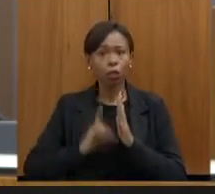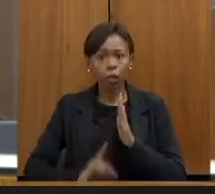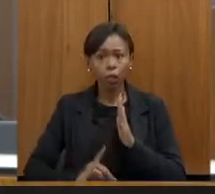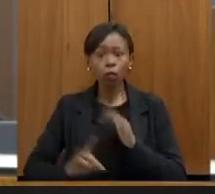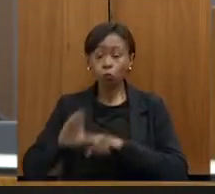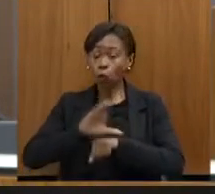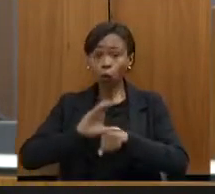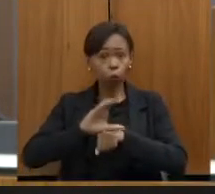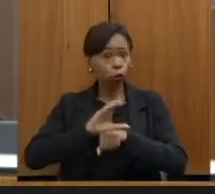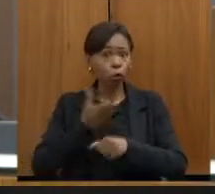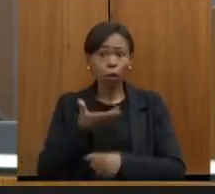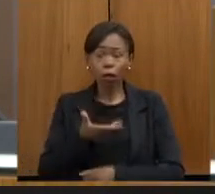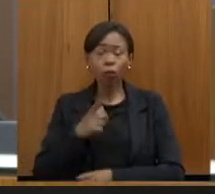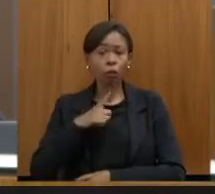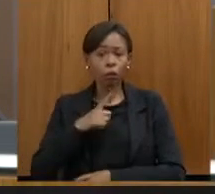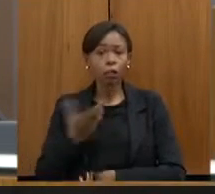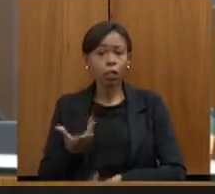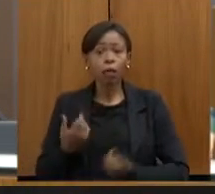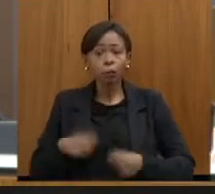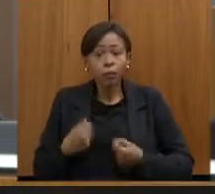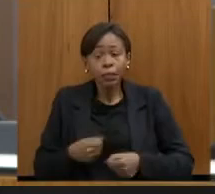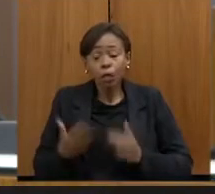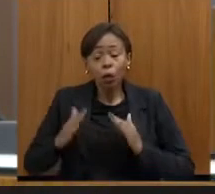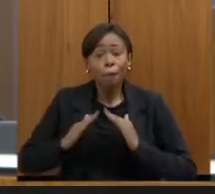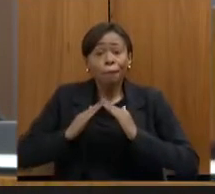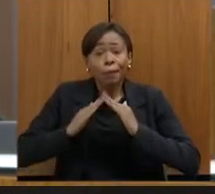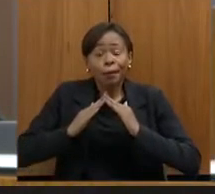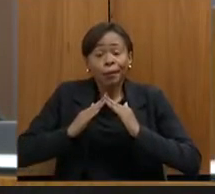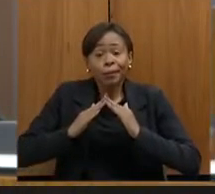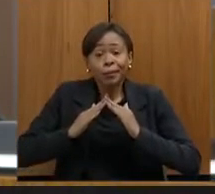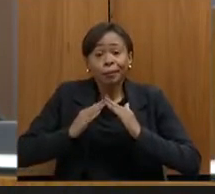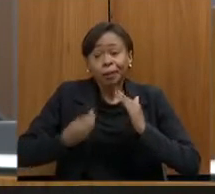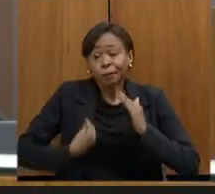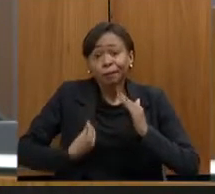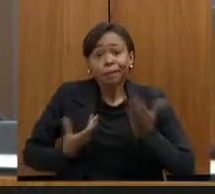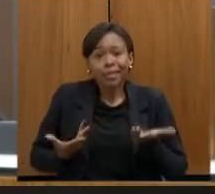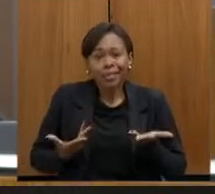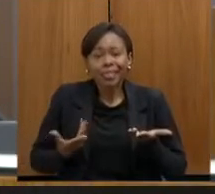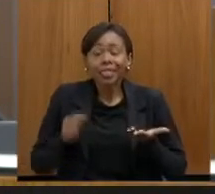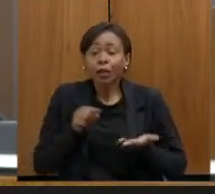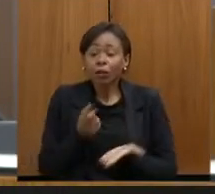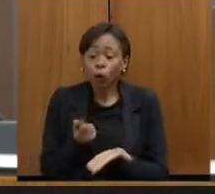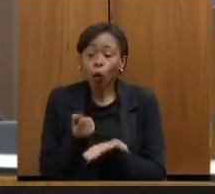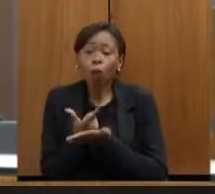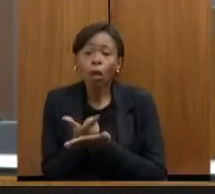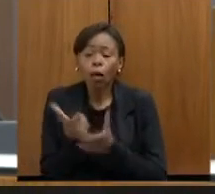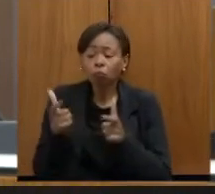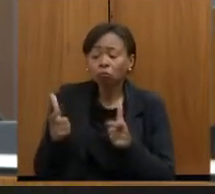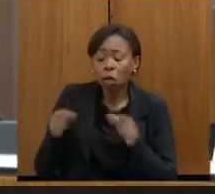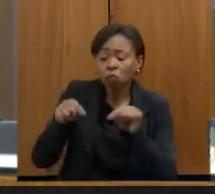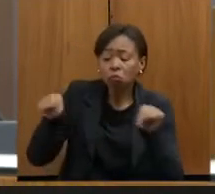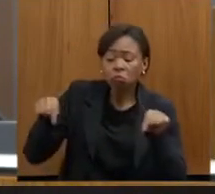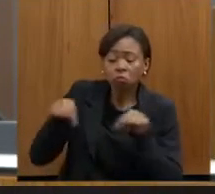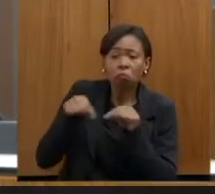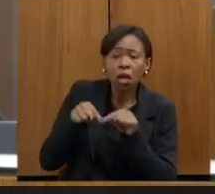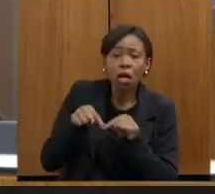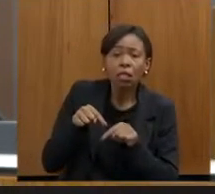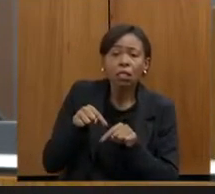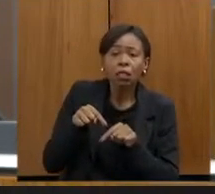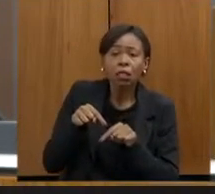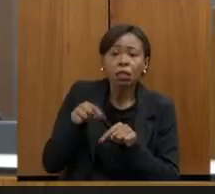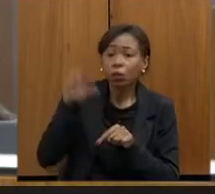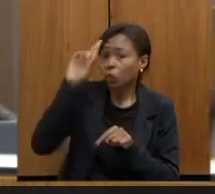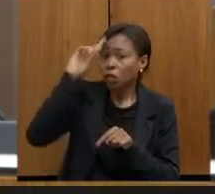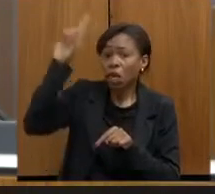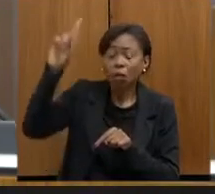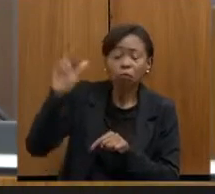constitucional, ele precisa de um lugar para morar. Então, ele vai ocupar uma área que ele não teve condições de comprar, que o proprietário, muitas vezes, ele não